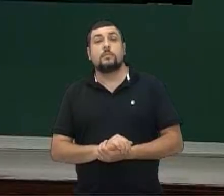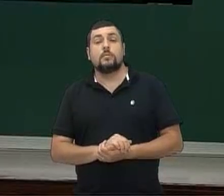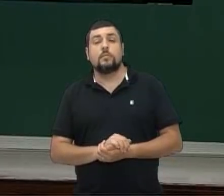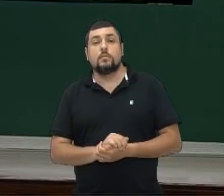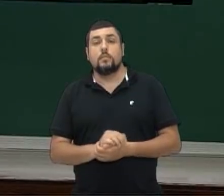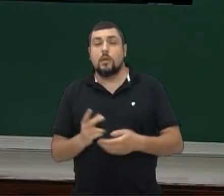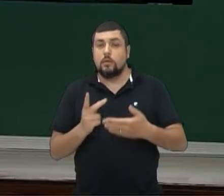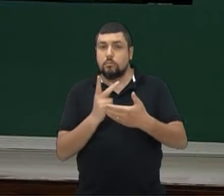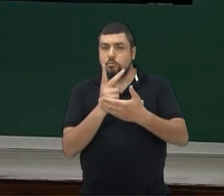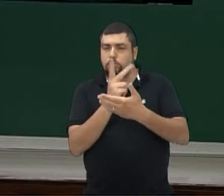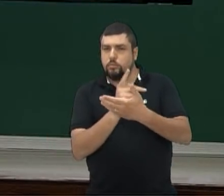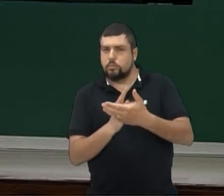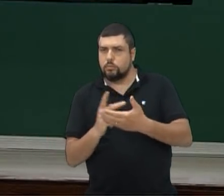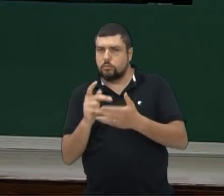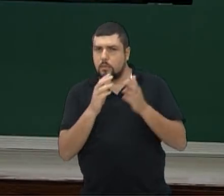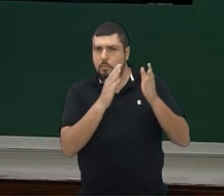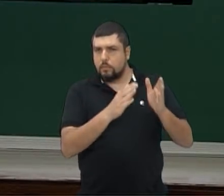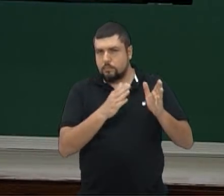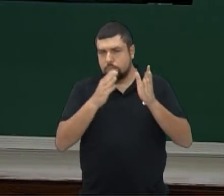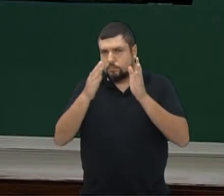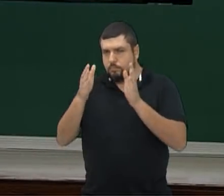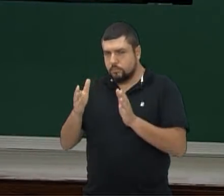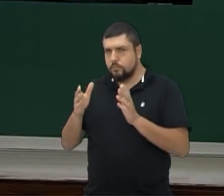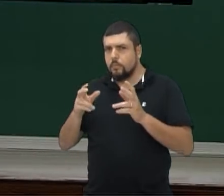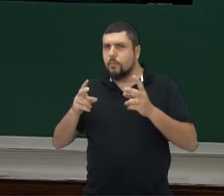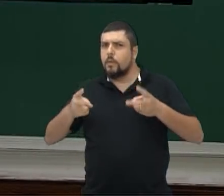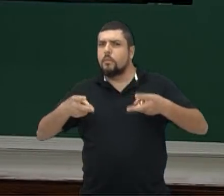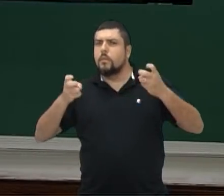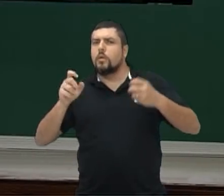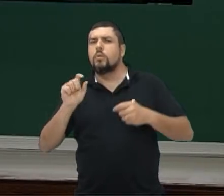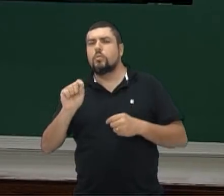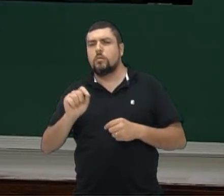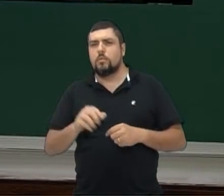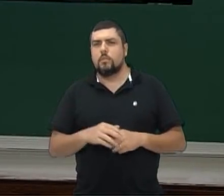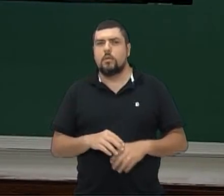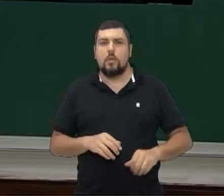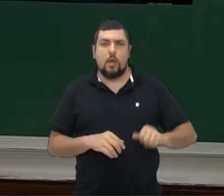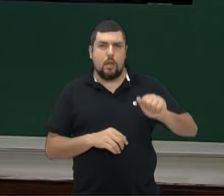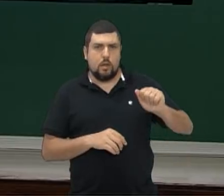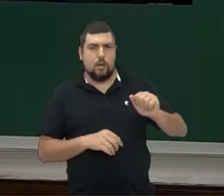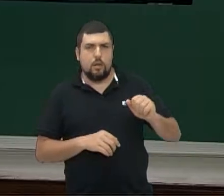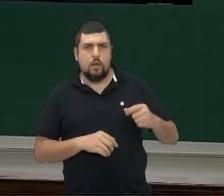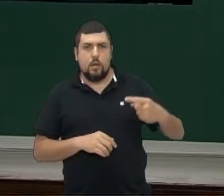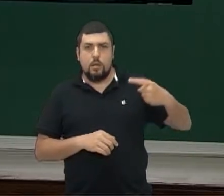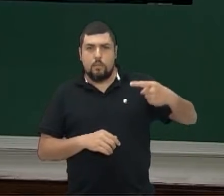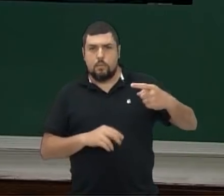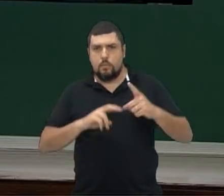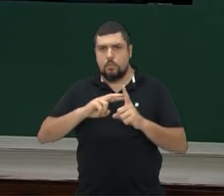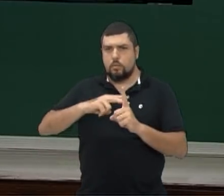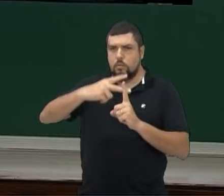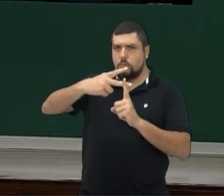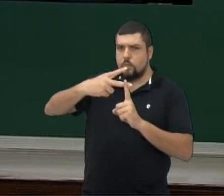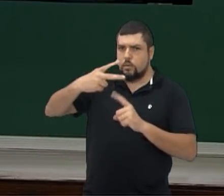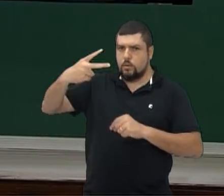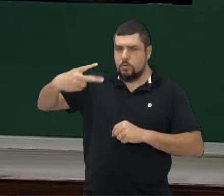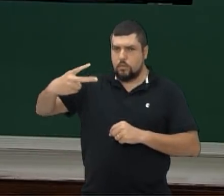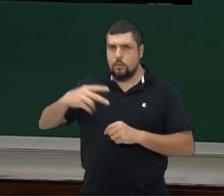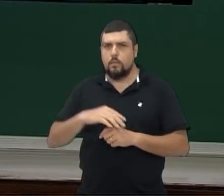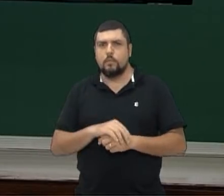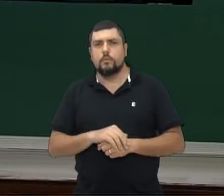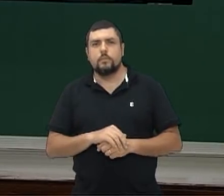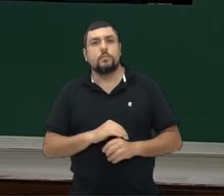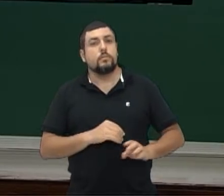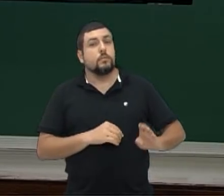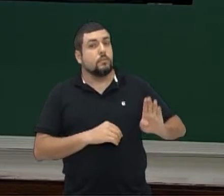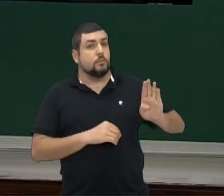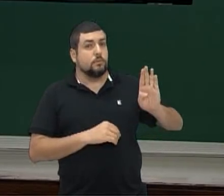figuras, verifica-se que a área da figura 1 é 2 vezes a área da figura 2. A letra